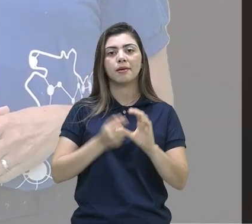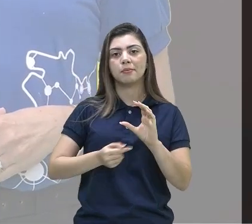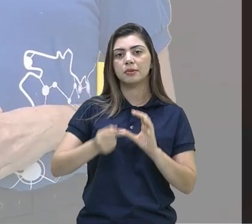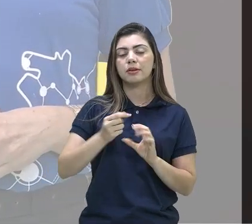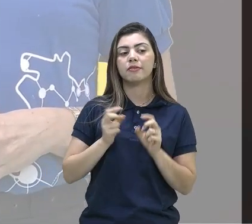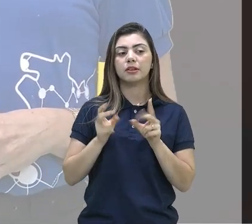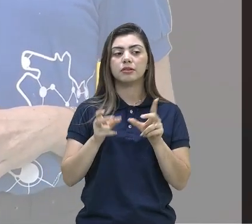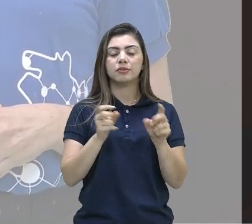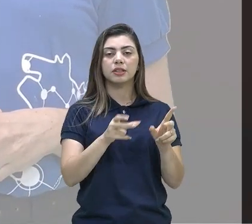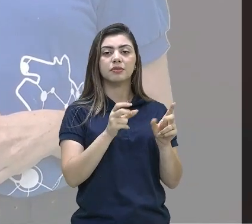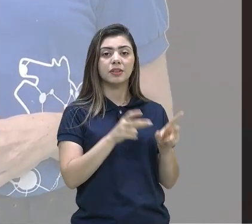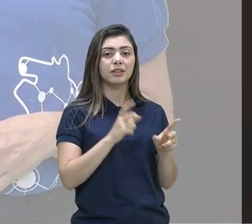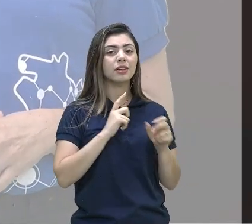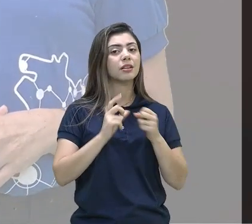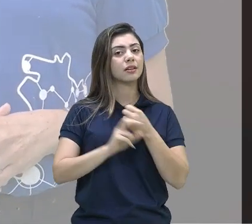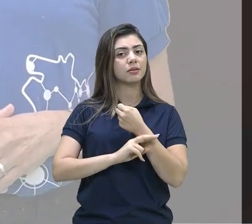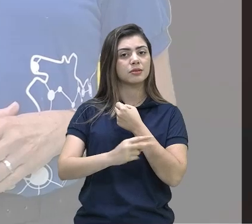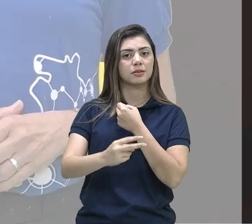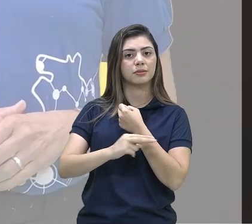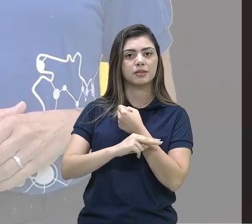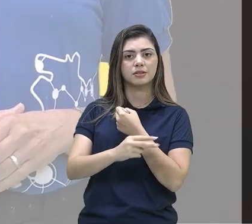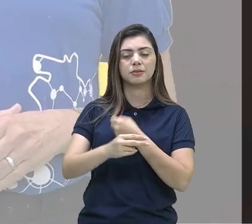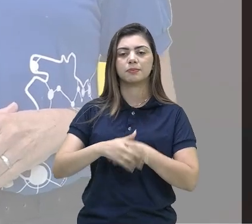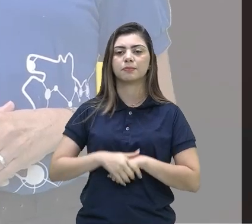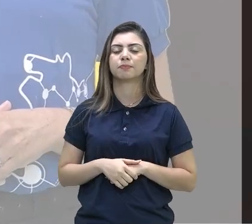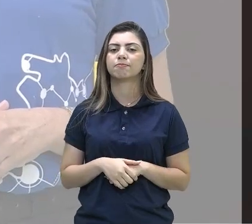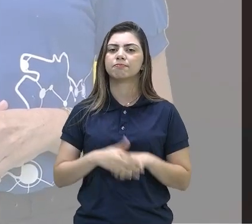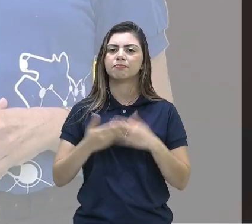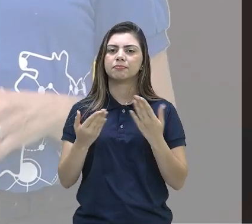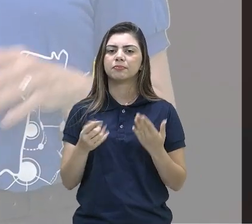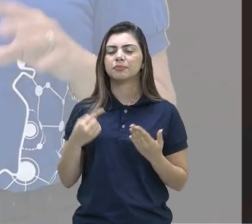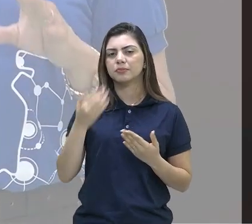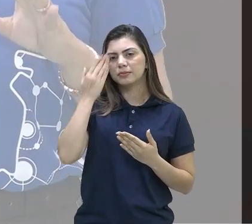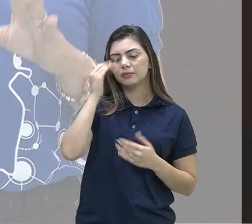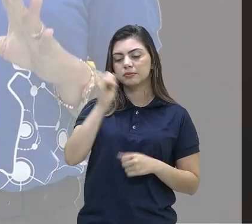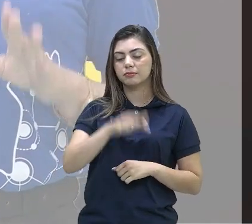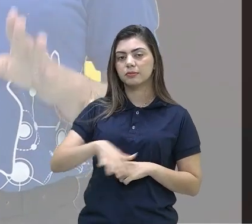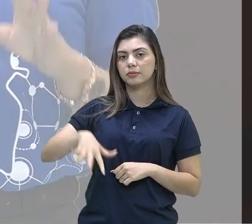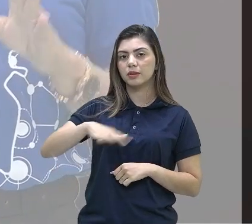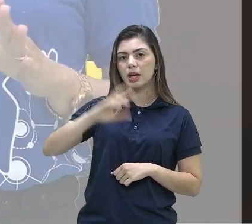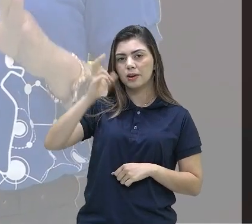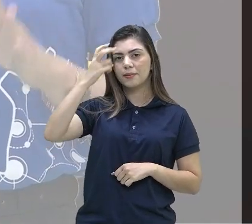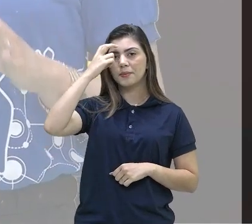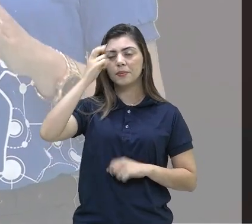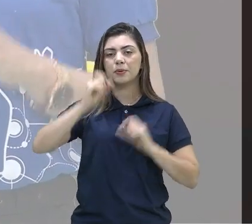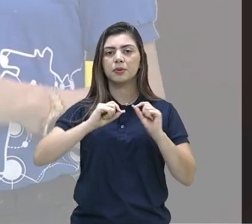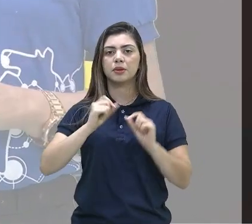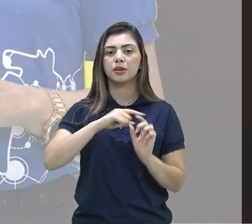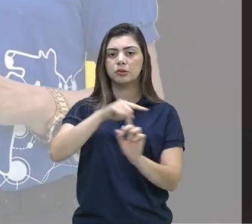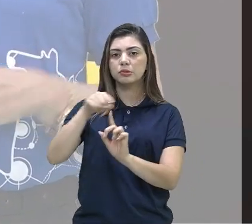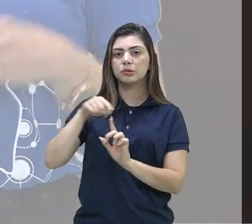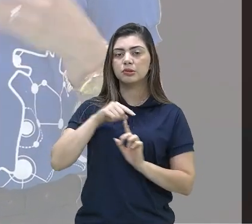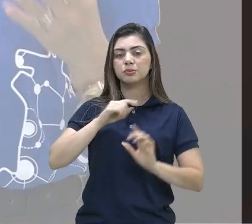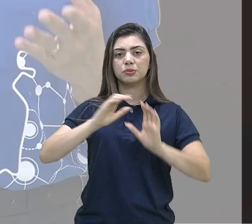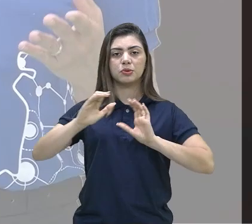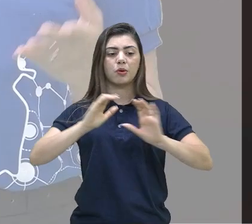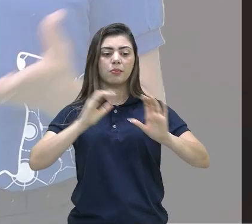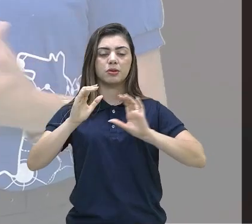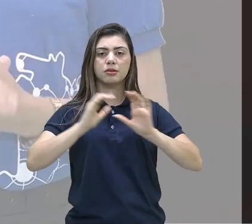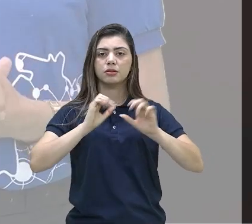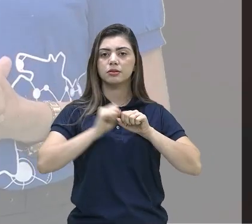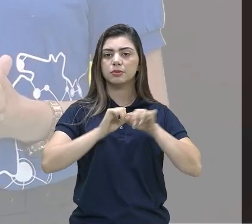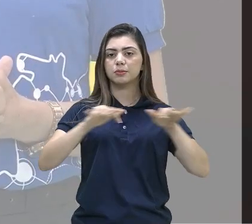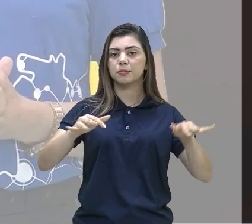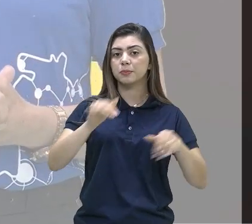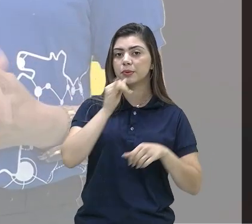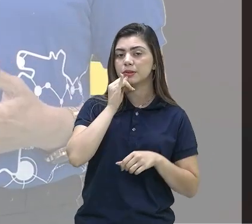traz consequências. E a indústria cultural, pelos meios de comunicação de massa, por exemplo,